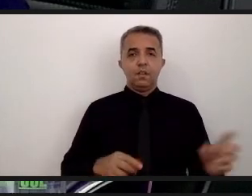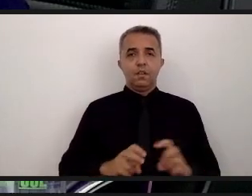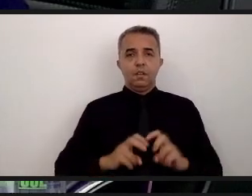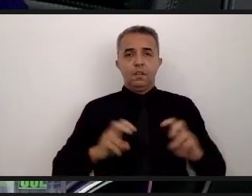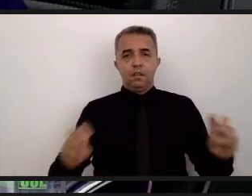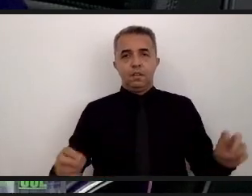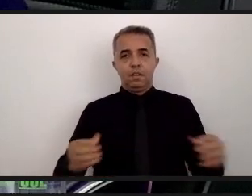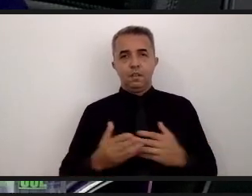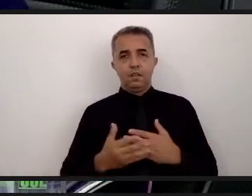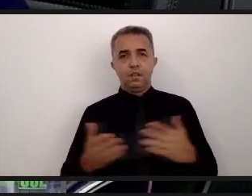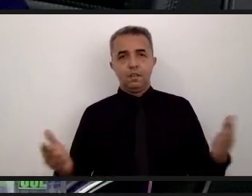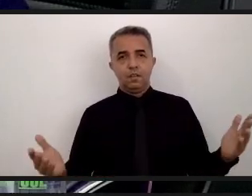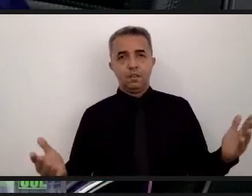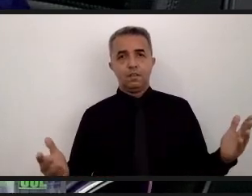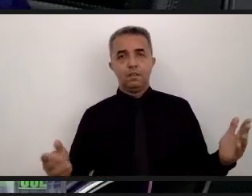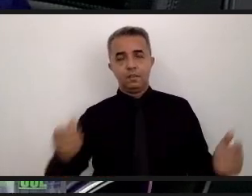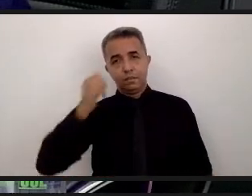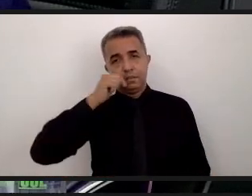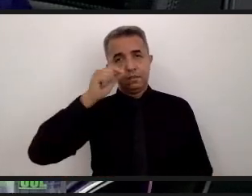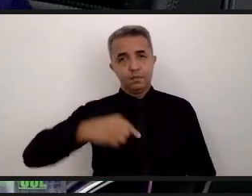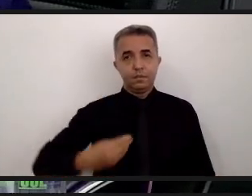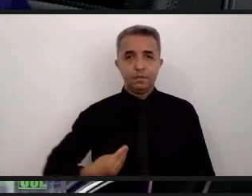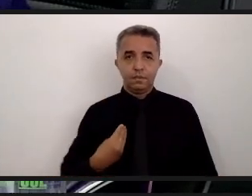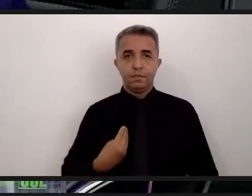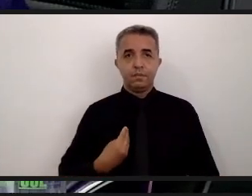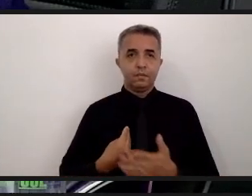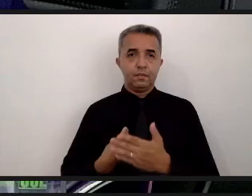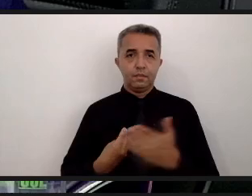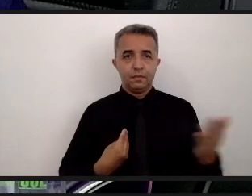honra, as mulheres que aqui participaram do meu lado.